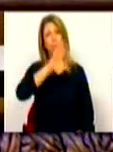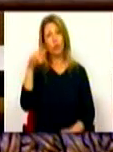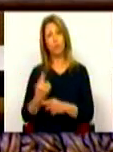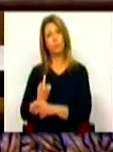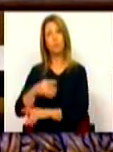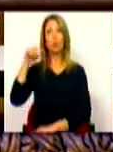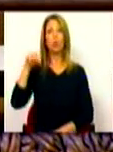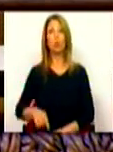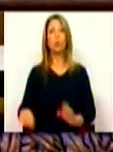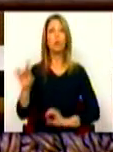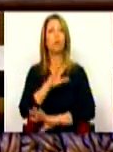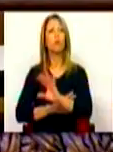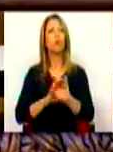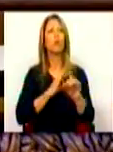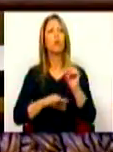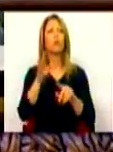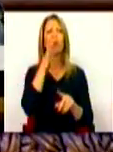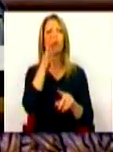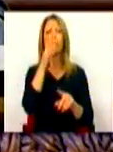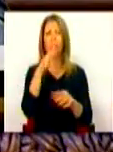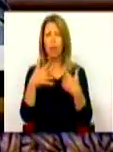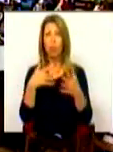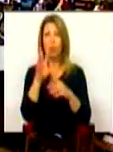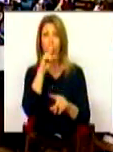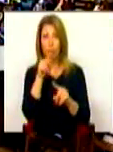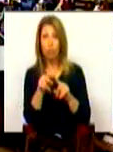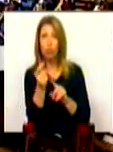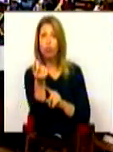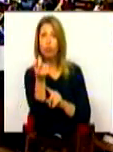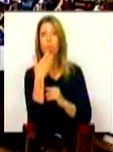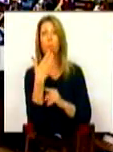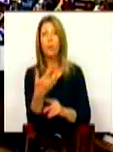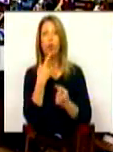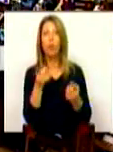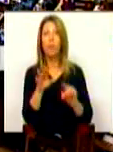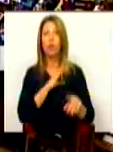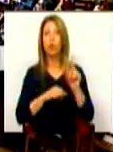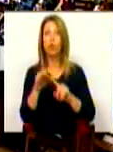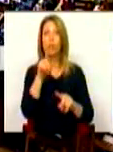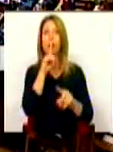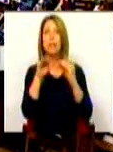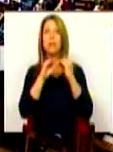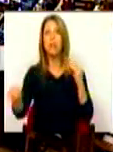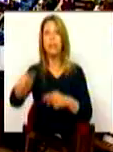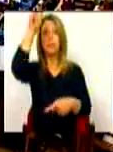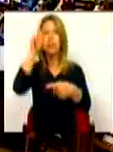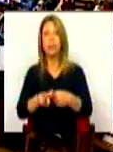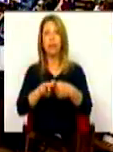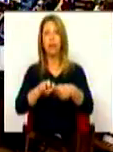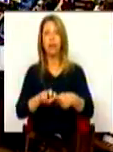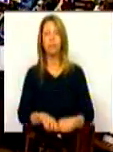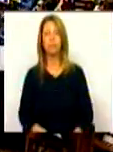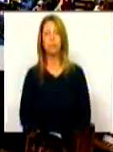tínhamos dúvida. Senhor Deputado Renato Sampaio, não se importa que eu interrompa para pedir aos seus deputados outra vez para fazerem silêncio e para se sentarem.